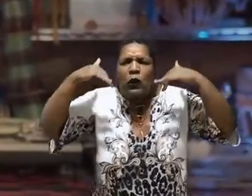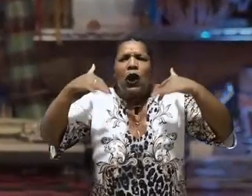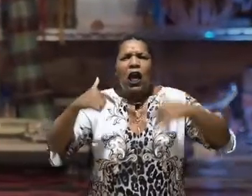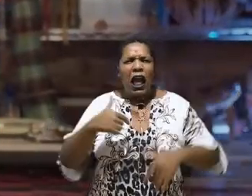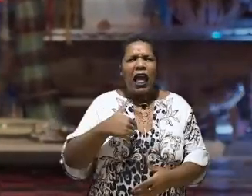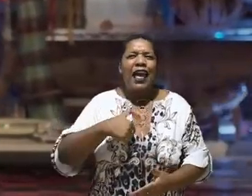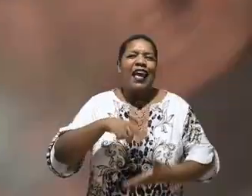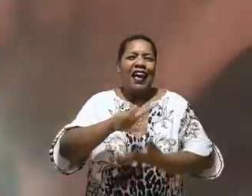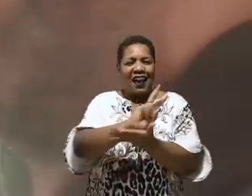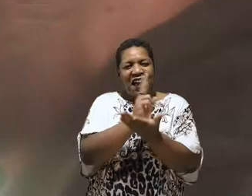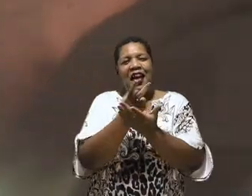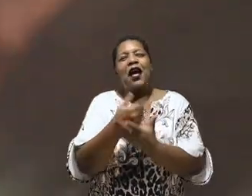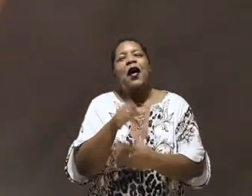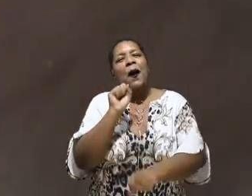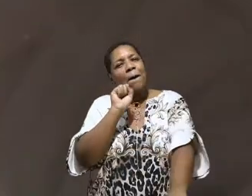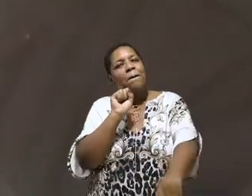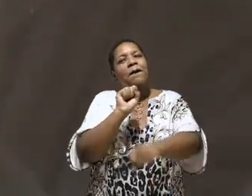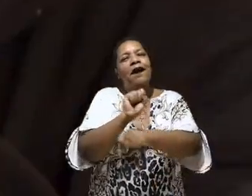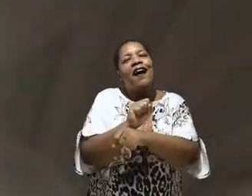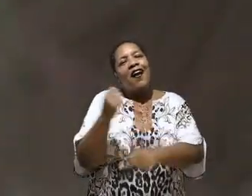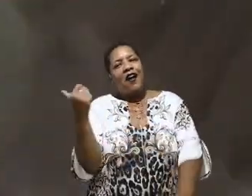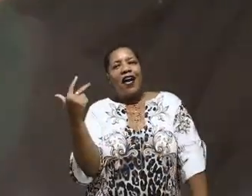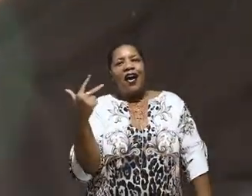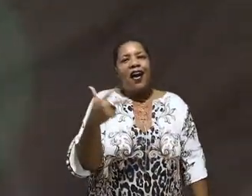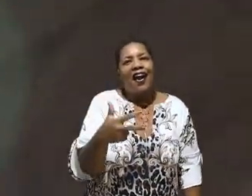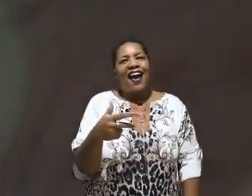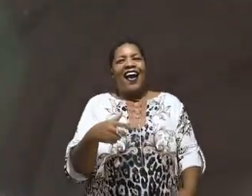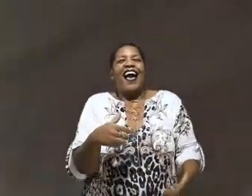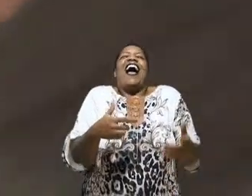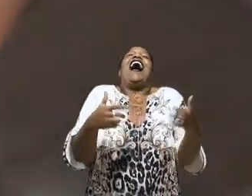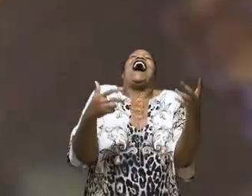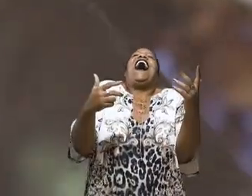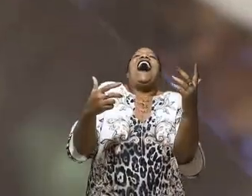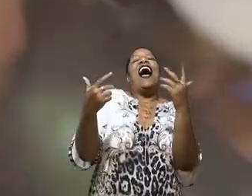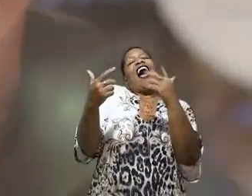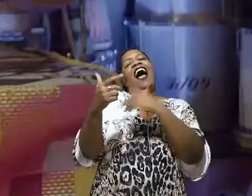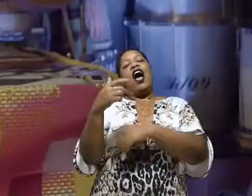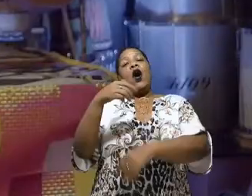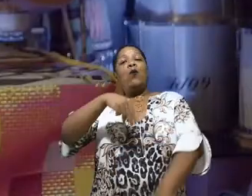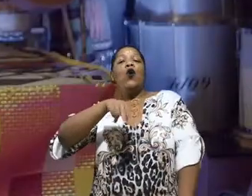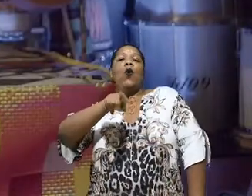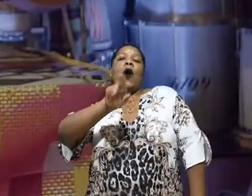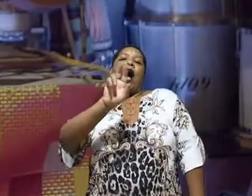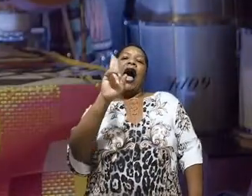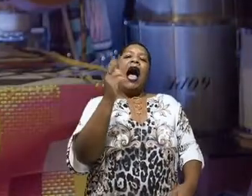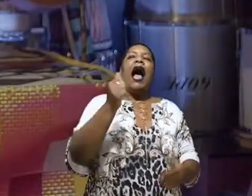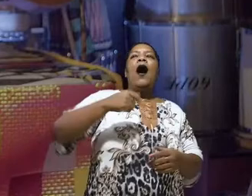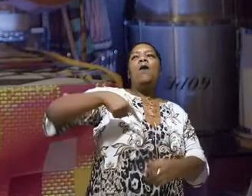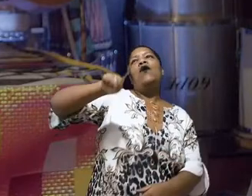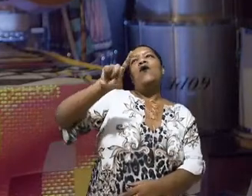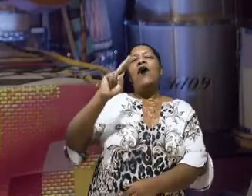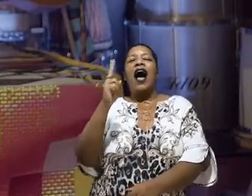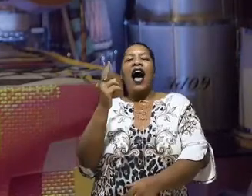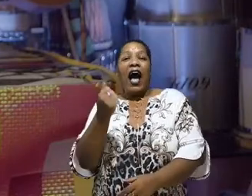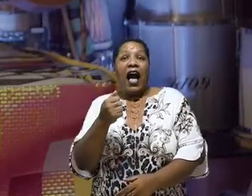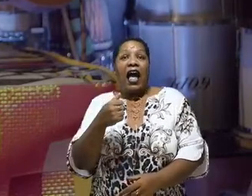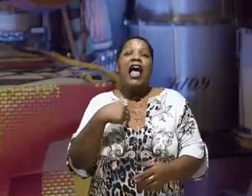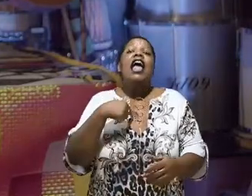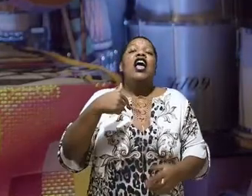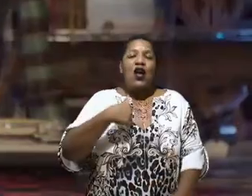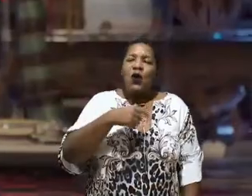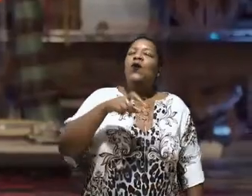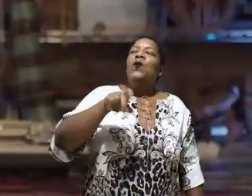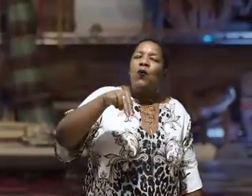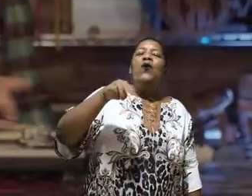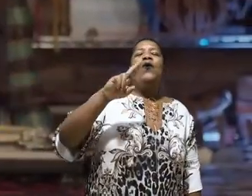meta no Play que tem aqui fácil do Rap raro um hi-tech burra burra burra